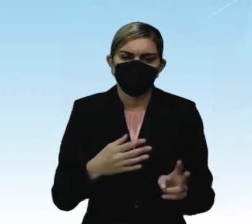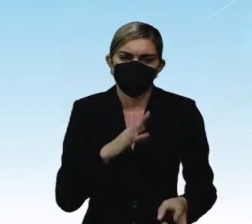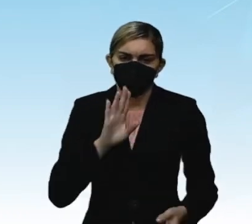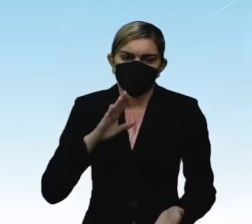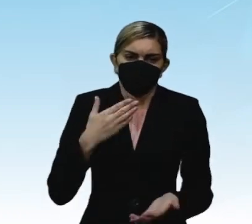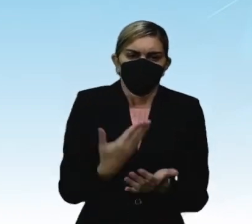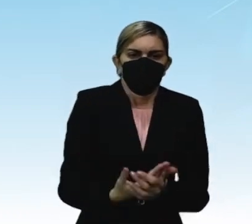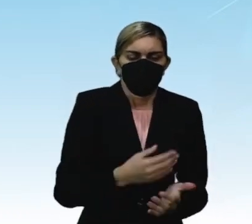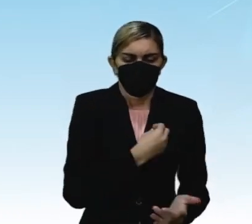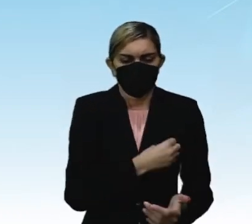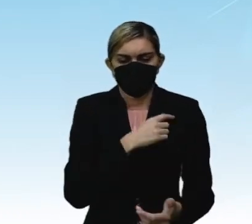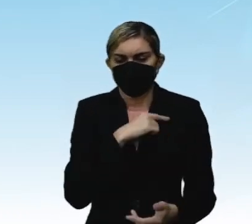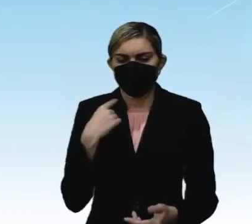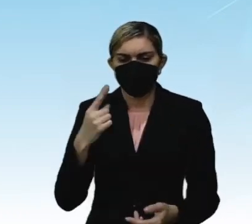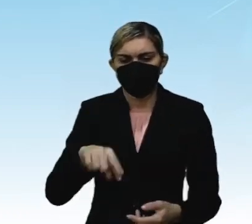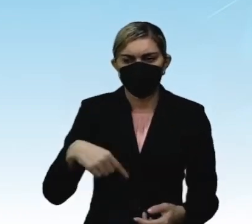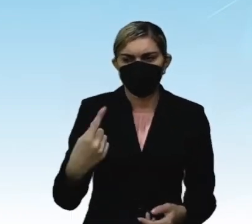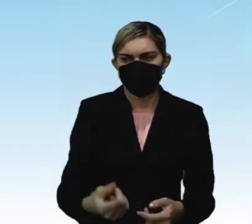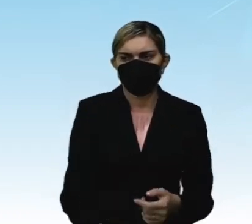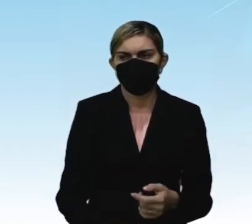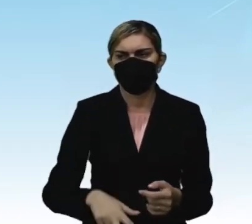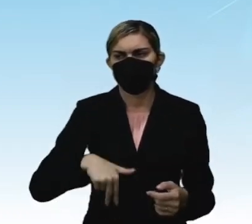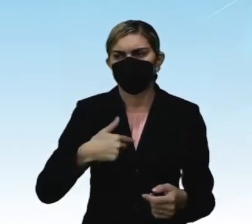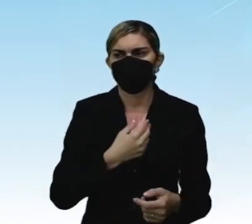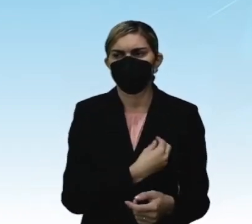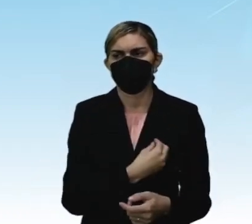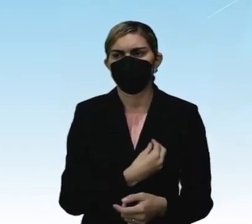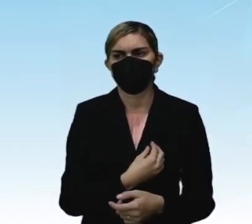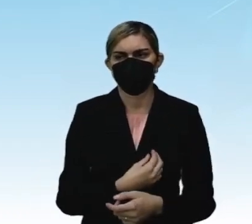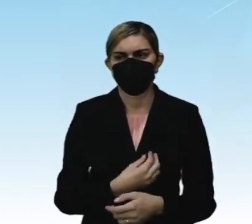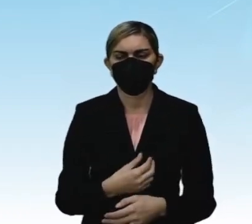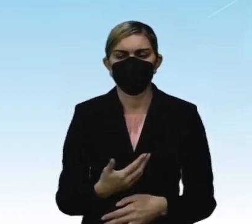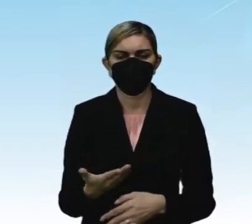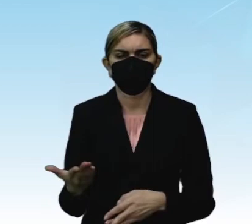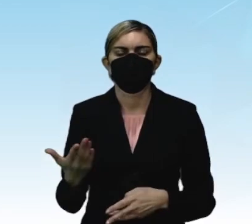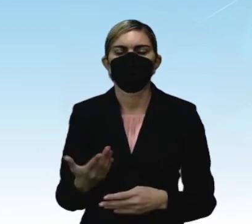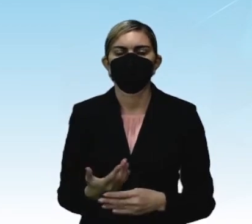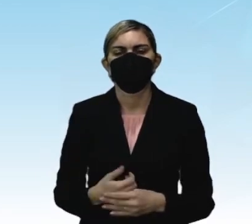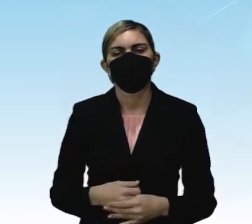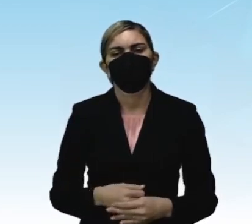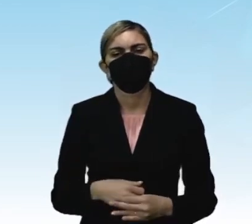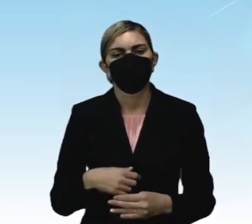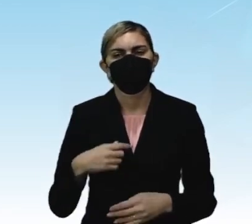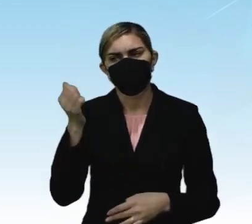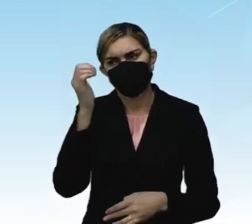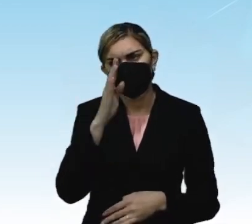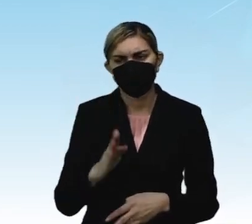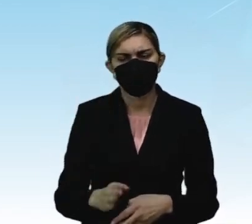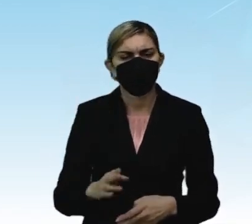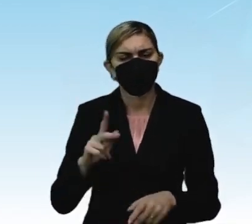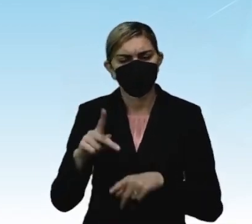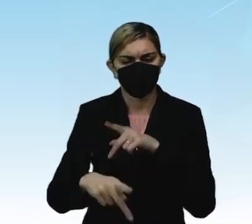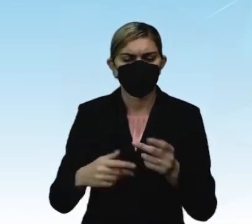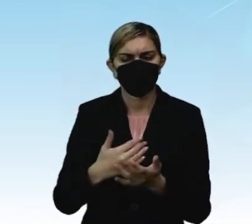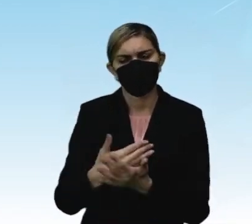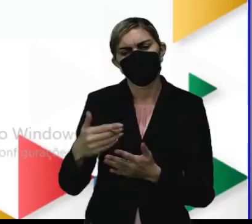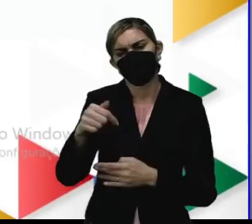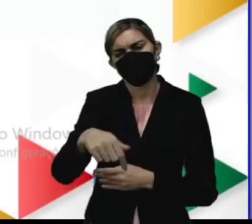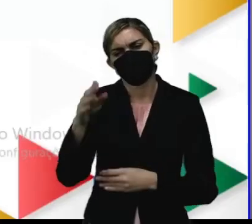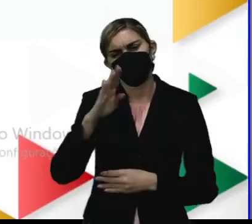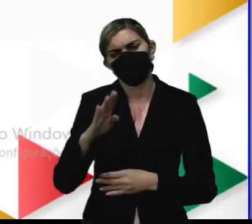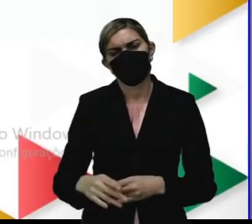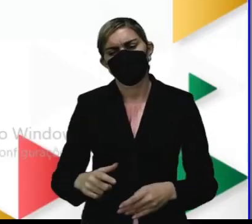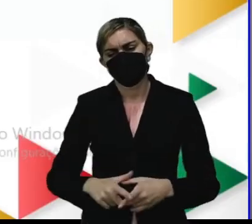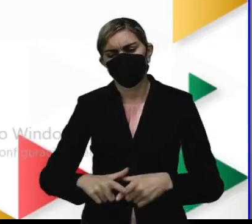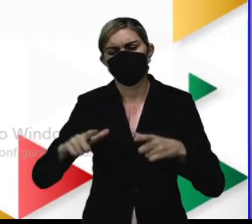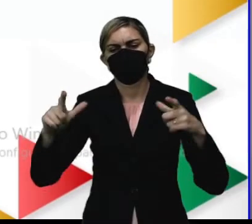morte. Olha a cerimônia aí da vida e morte. Brasil. Os povos indígenas no Brasil compreendem um